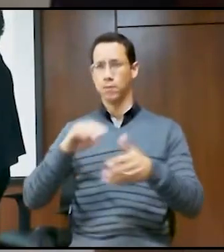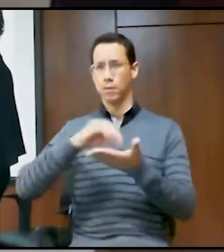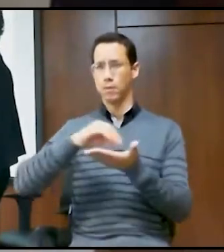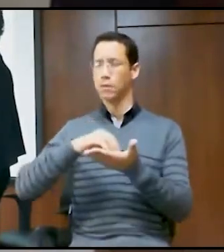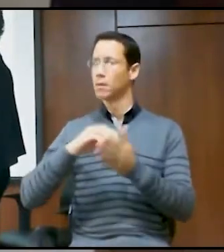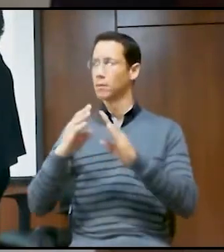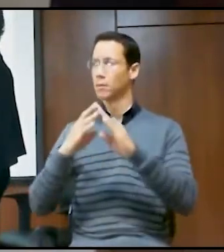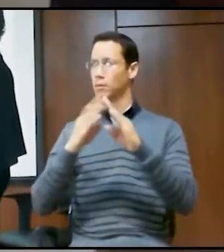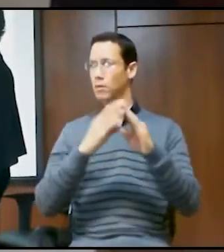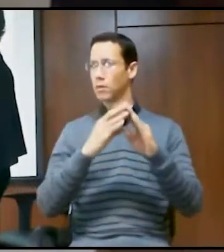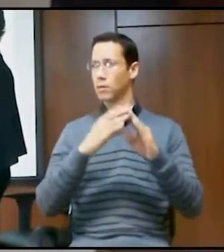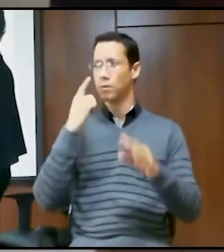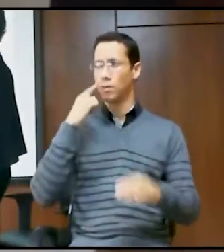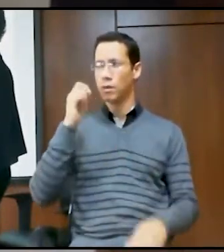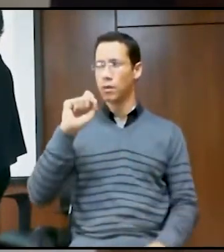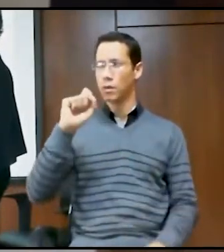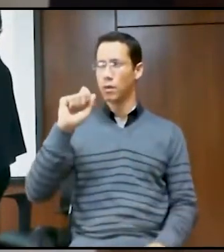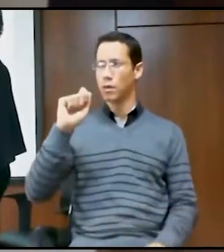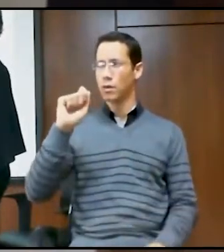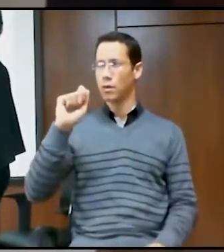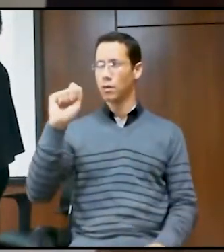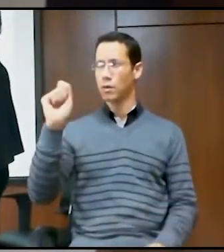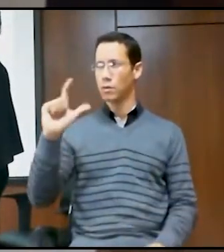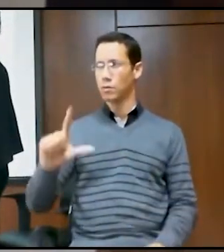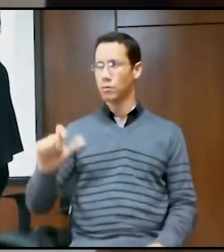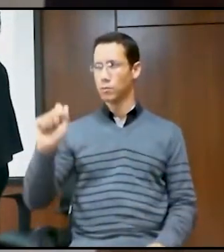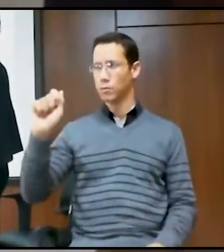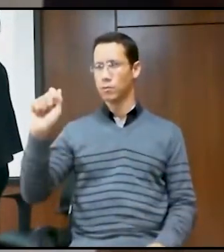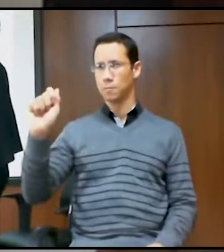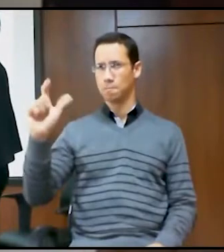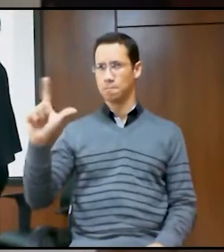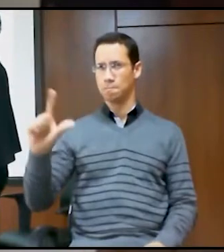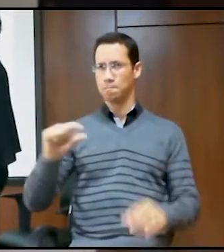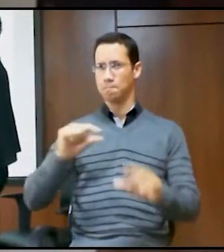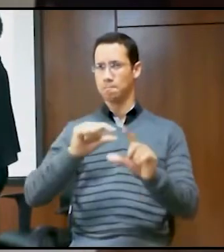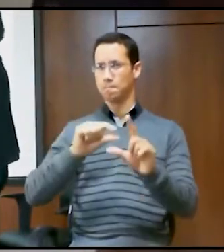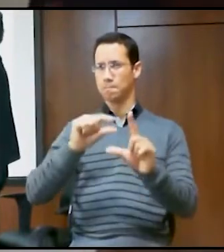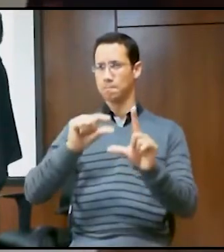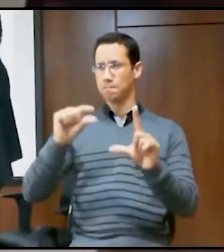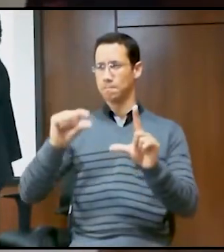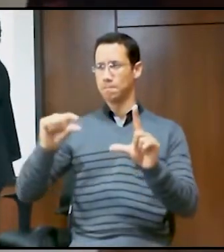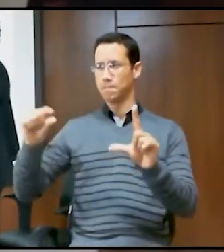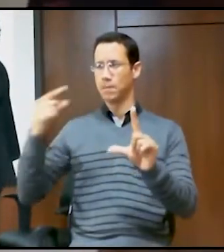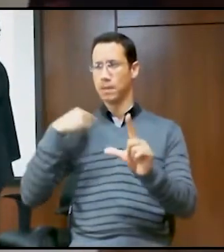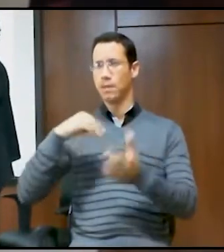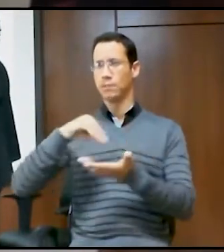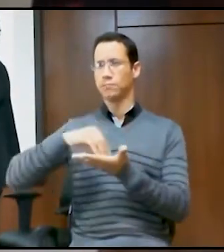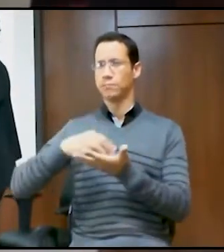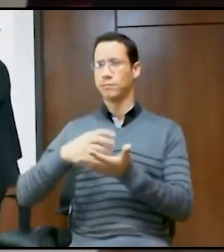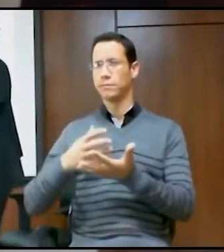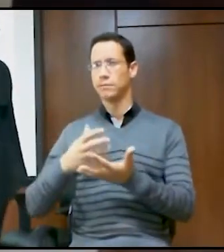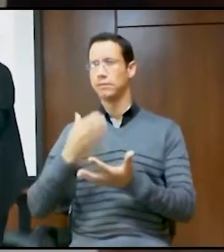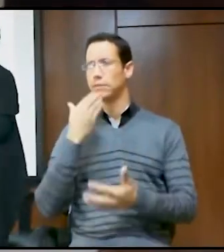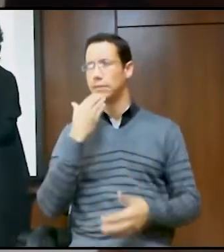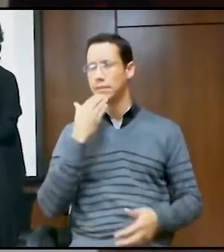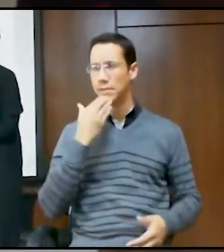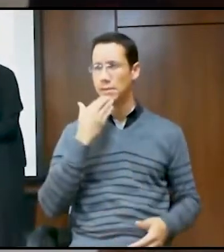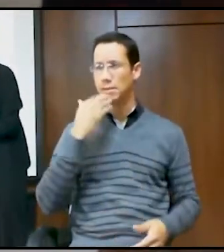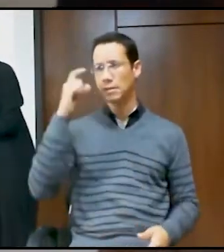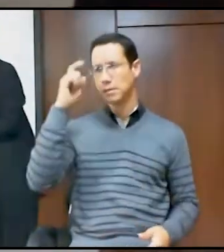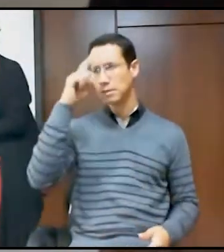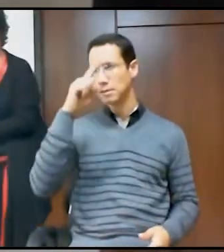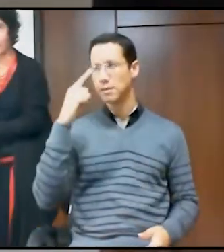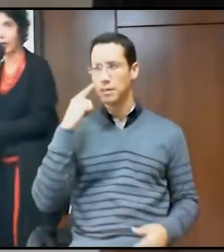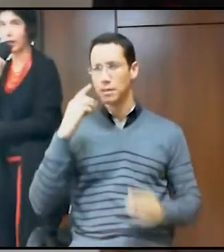baixo aqui, azulzinho, não, desculpa, isso mesmo, é de habitação precária. Pessoas que têm habitação, mas